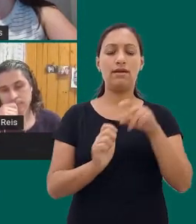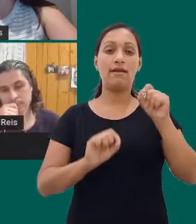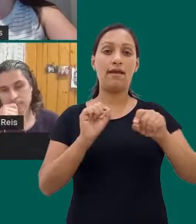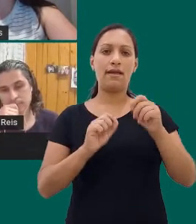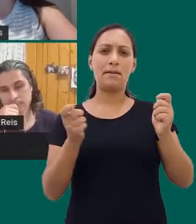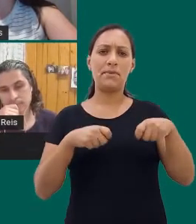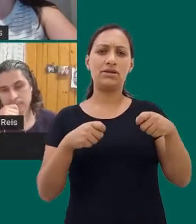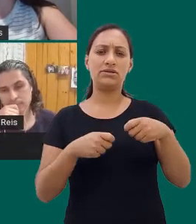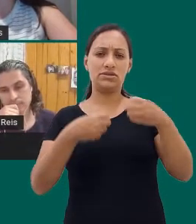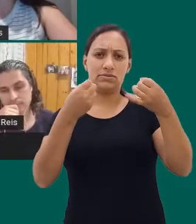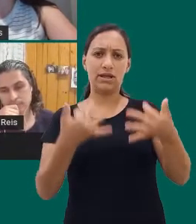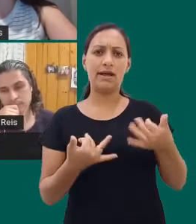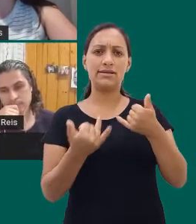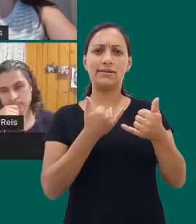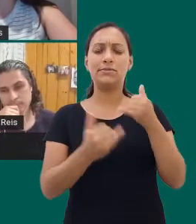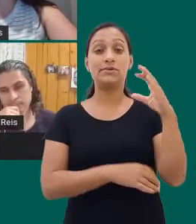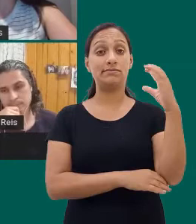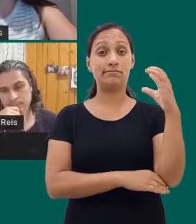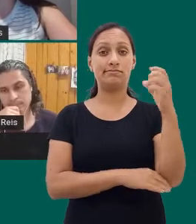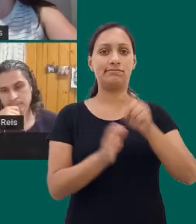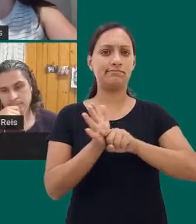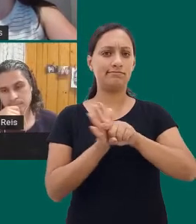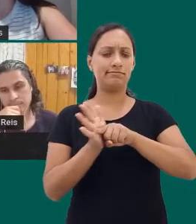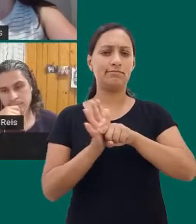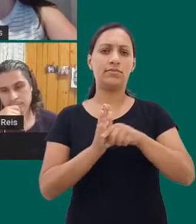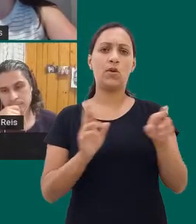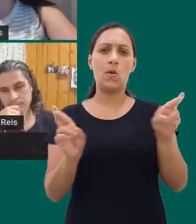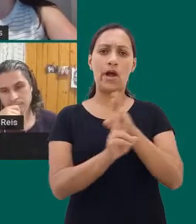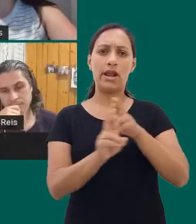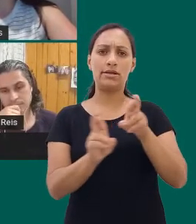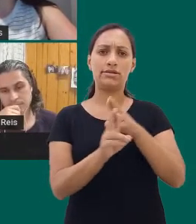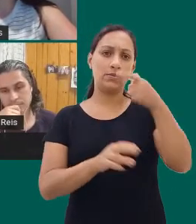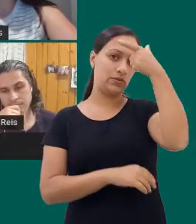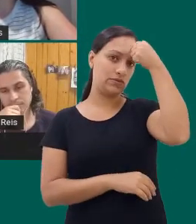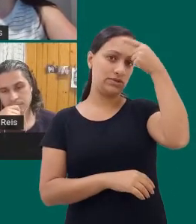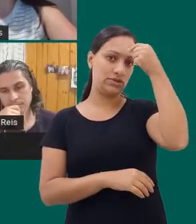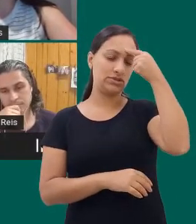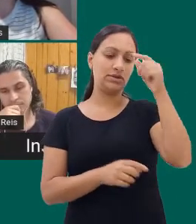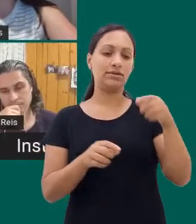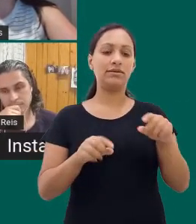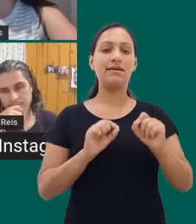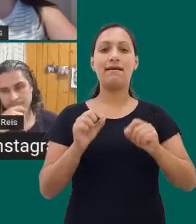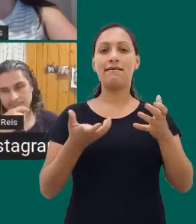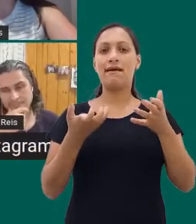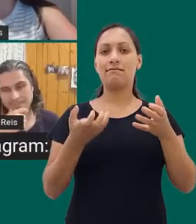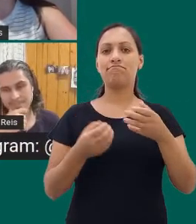sobre pesquisa científica, sobre relação com a universidade, se coloque aí.